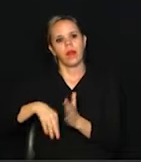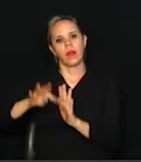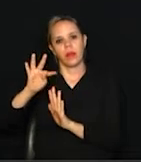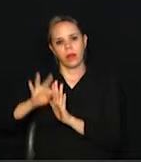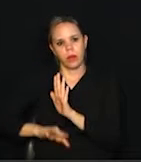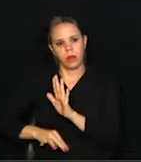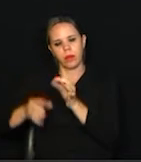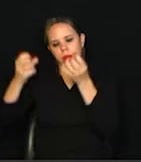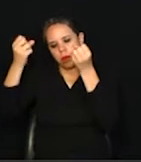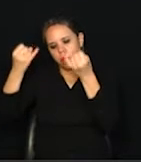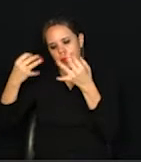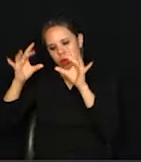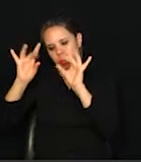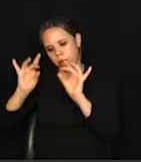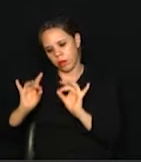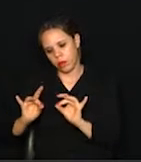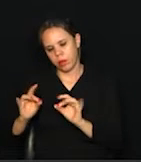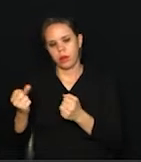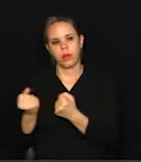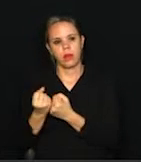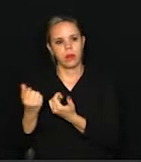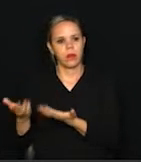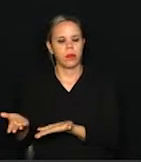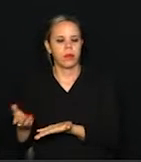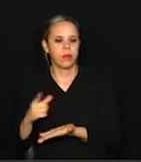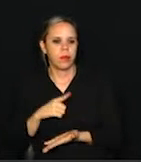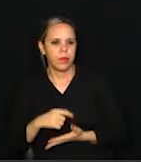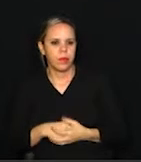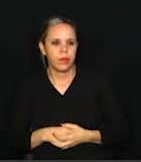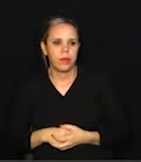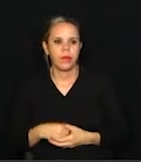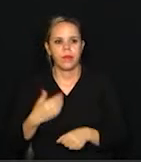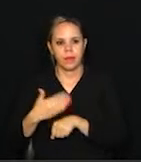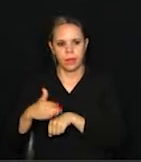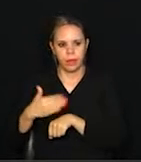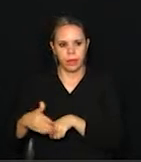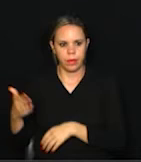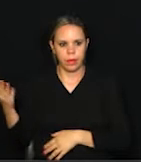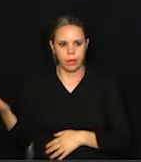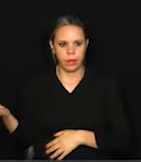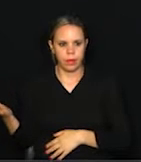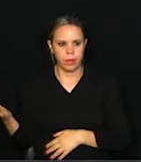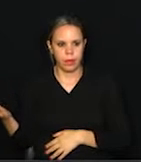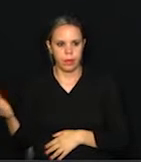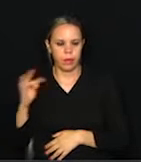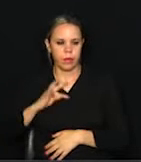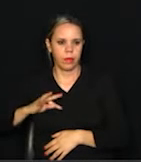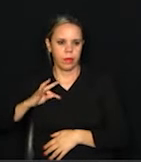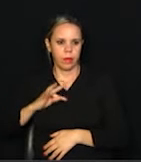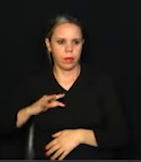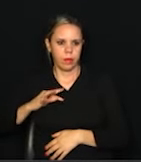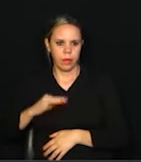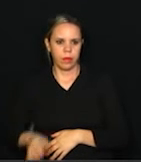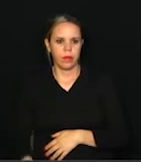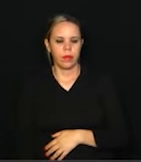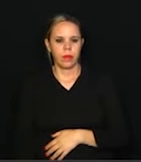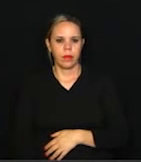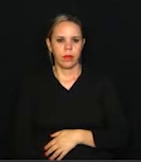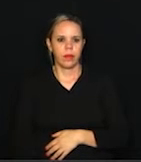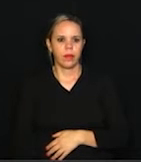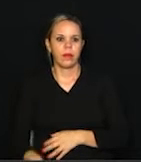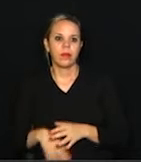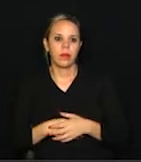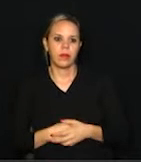especificado, né, que ampara aqui a aplicação da técnica disso tudo, né?